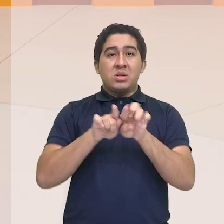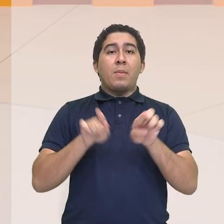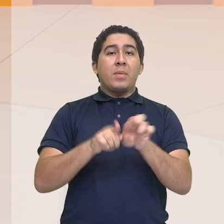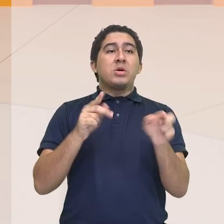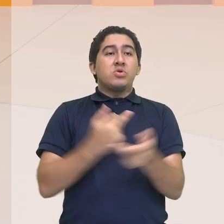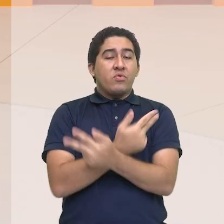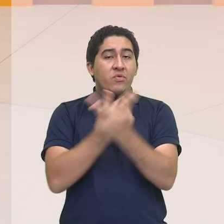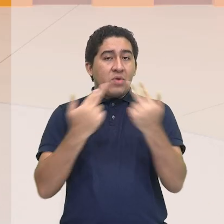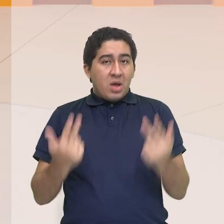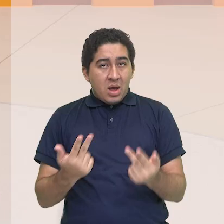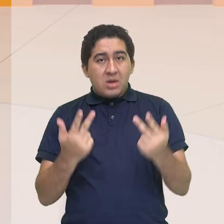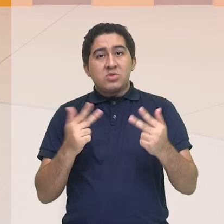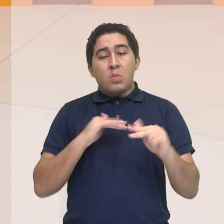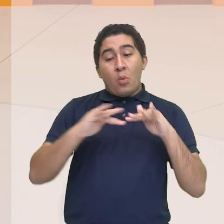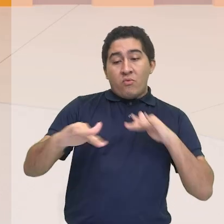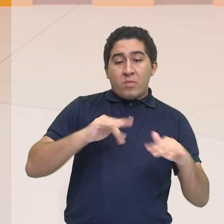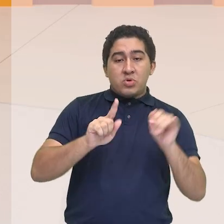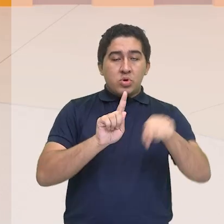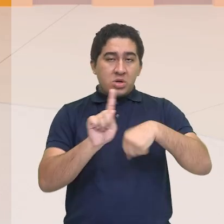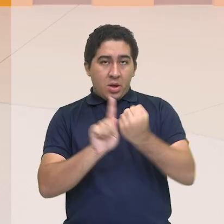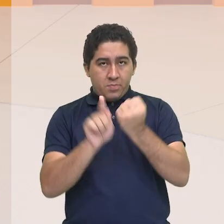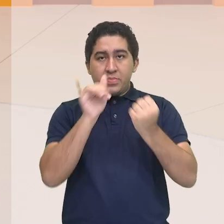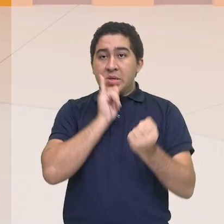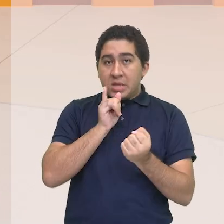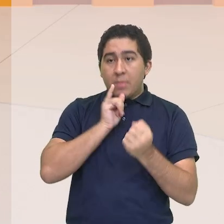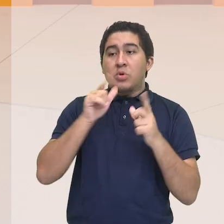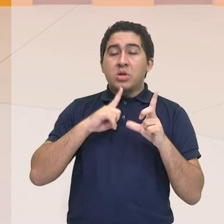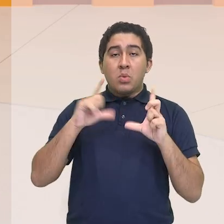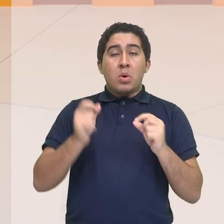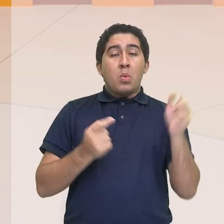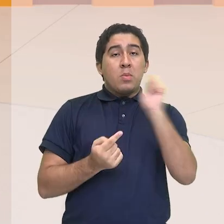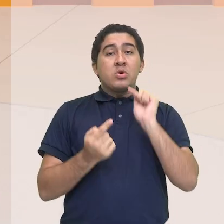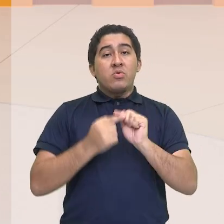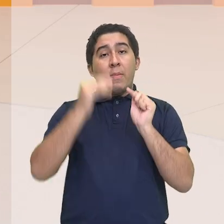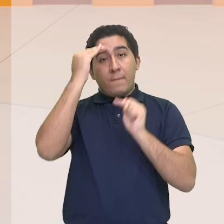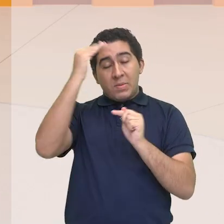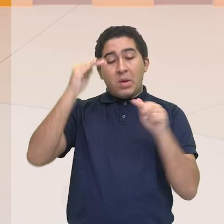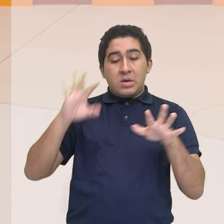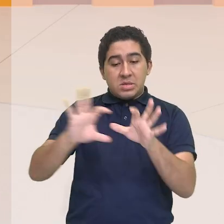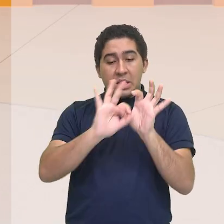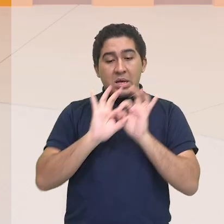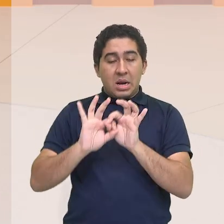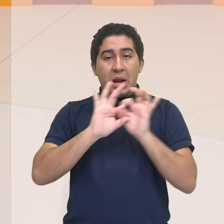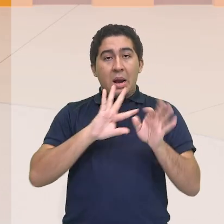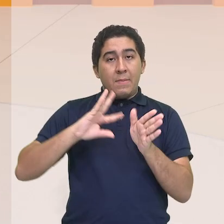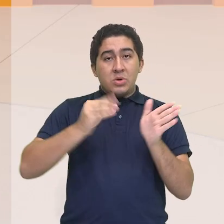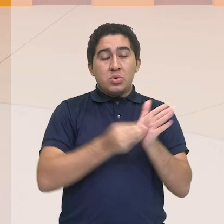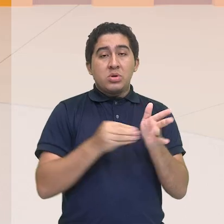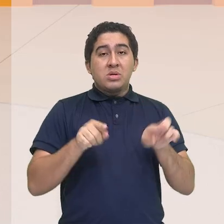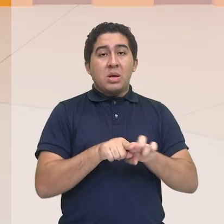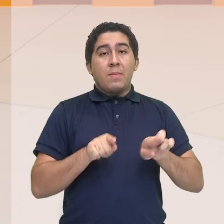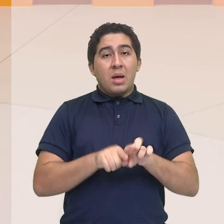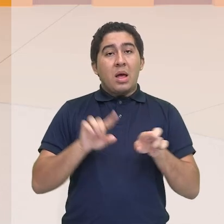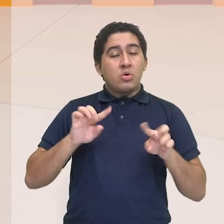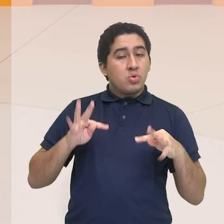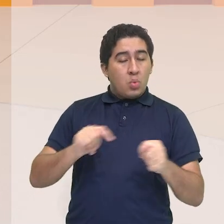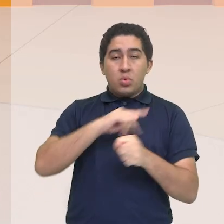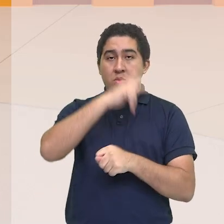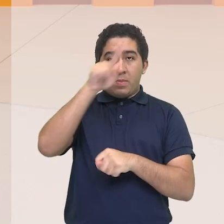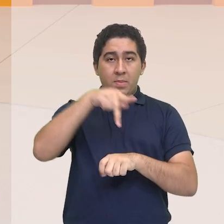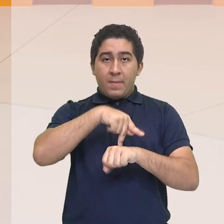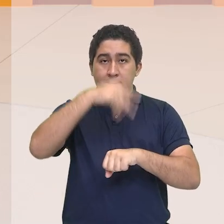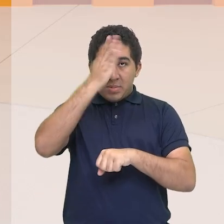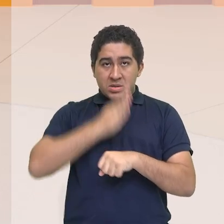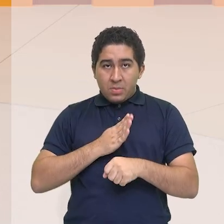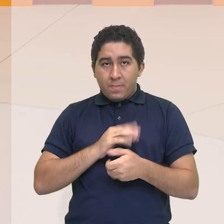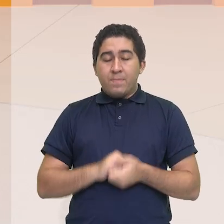demais mobilidade social, por assim dizer, eles visavam integrar a Amazônia ao restante do Brasil. Vou trazer